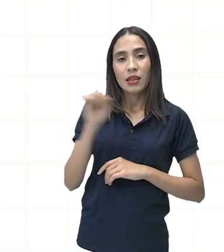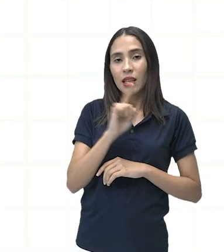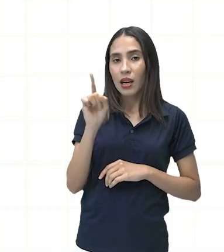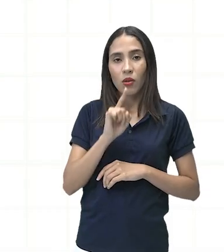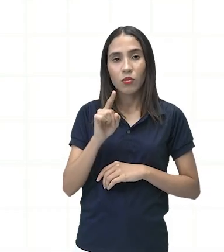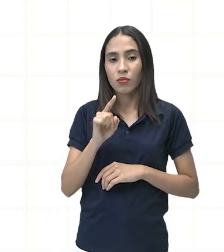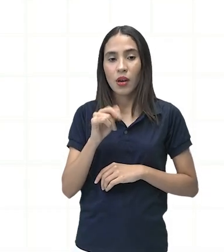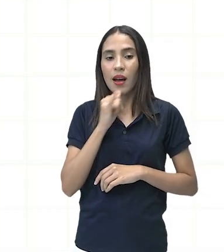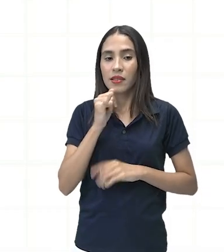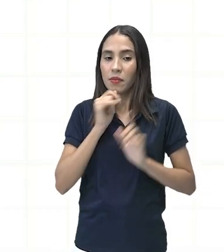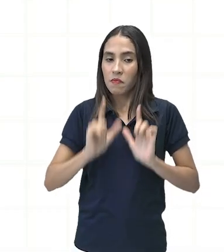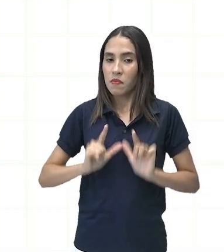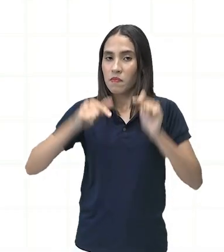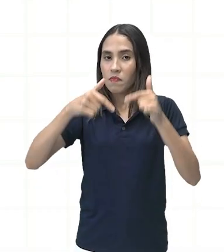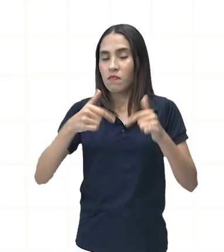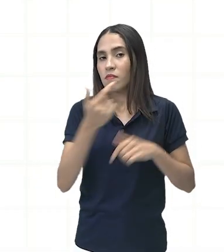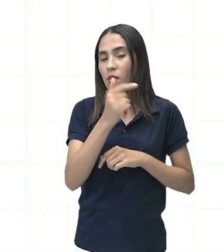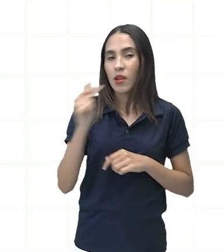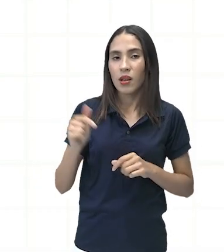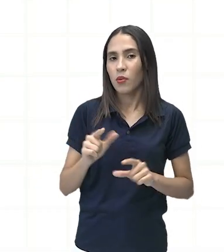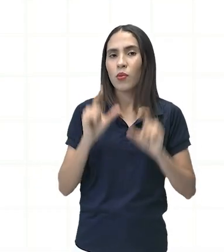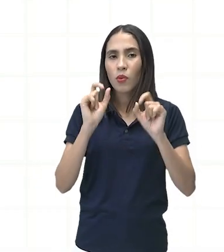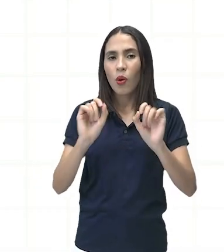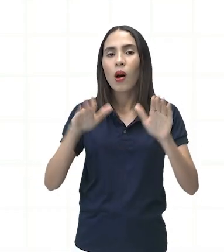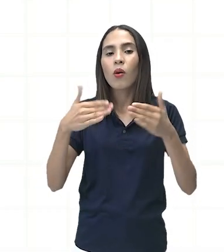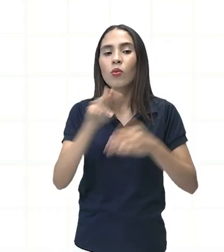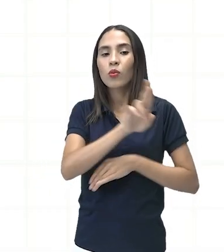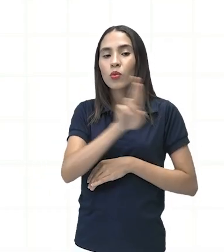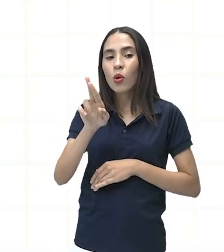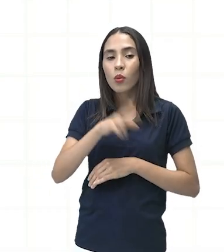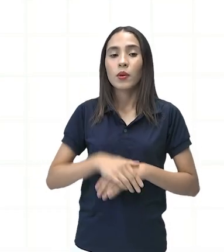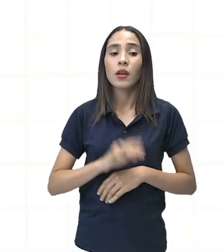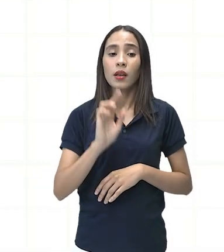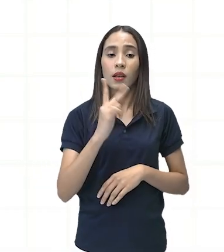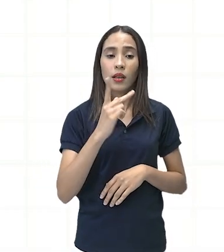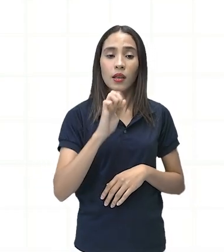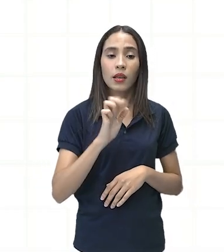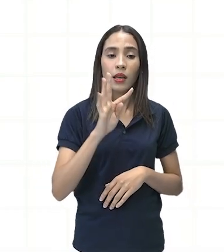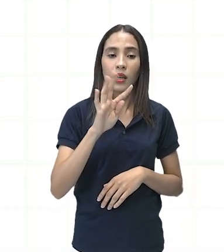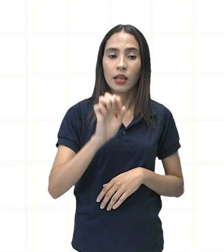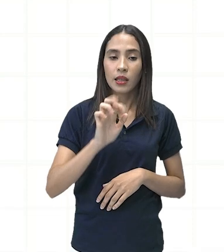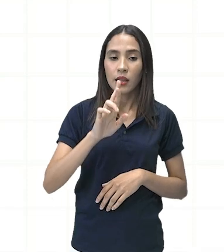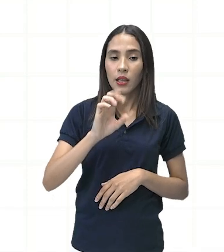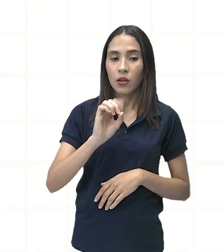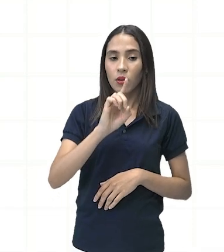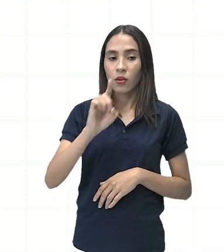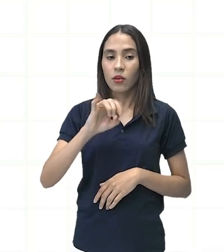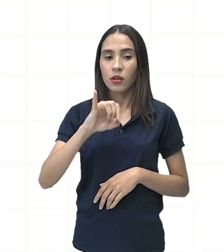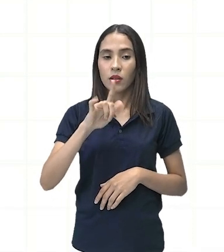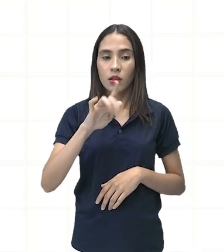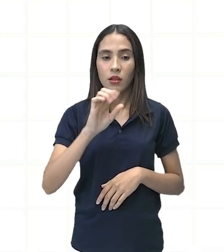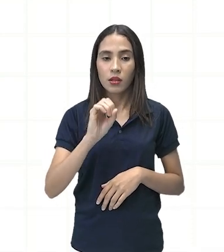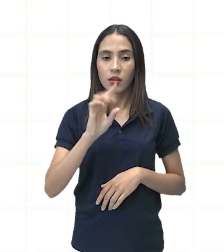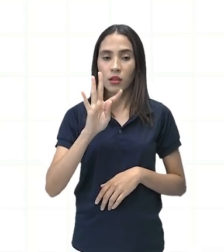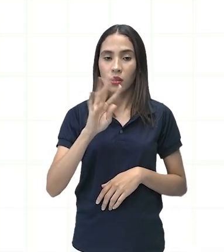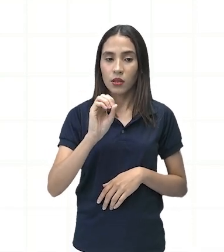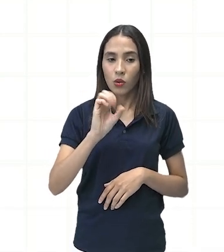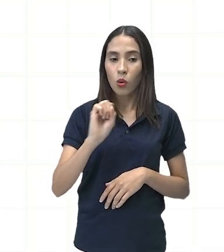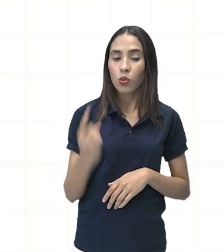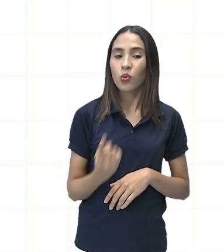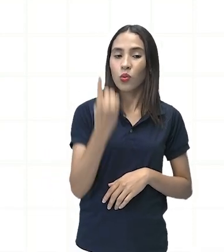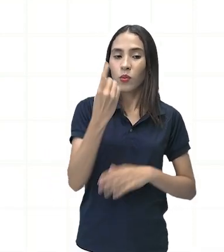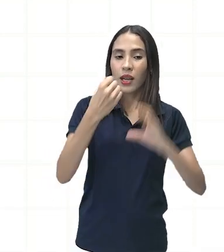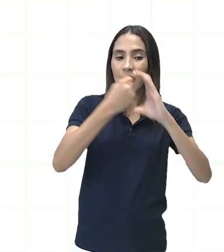aquela característica, mas ele não está manifestado, o que a gente chama? Que eles são heterozigotos para